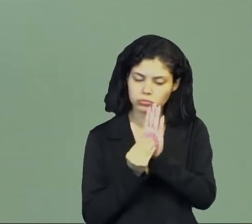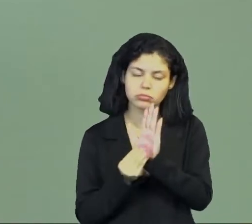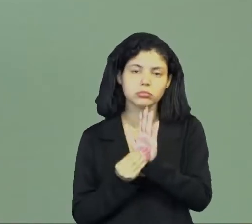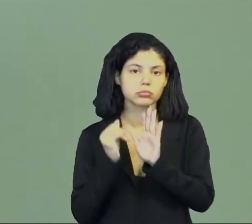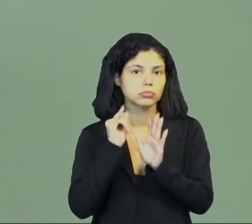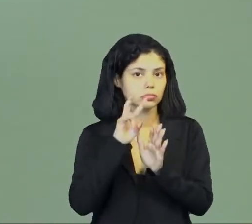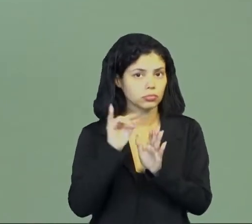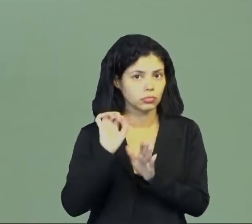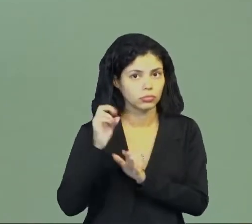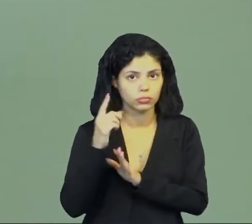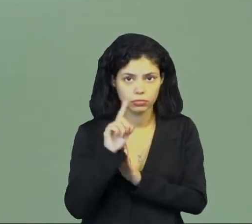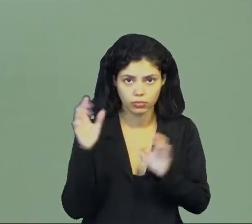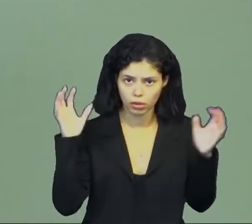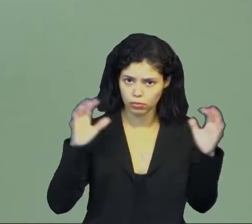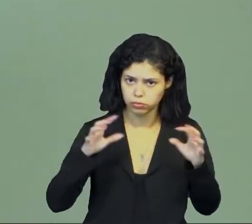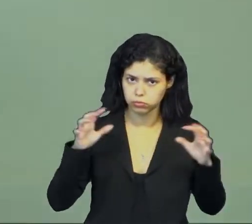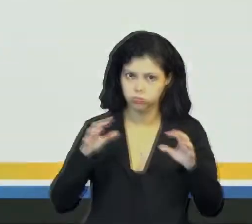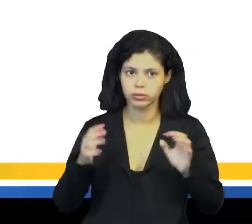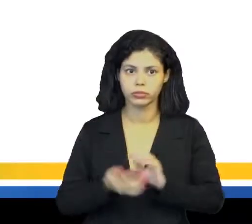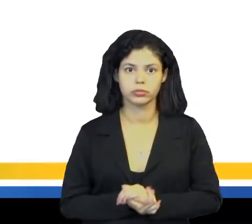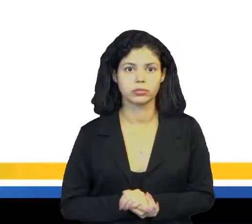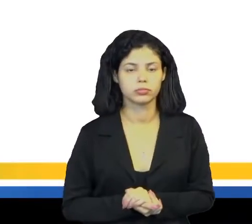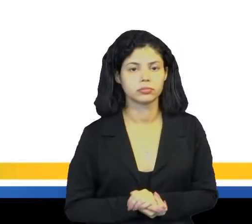se vai ou não chover.